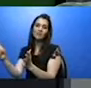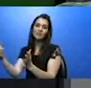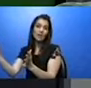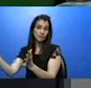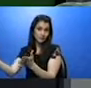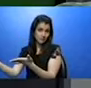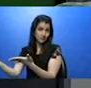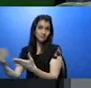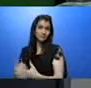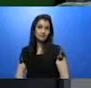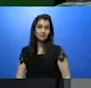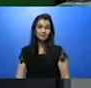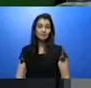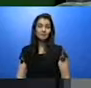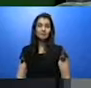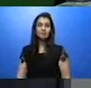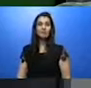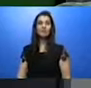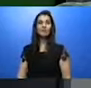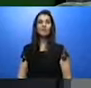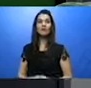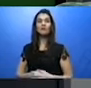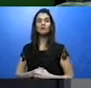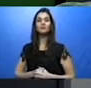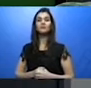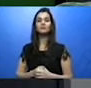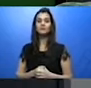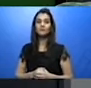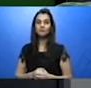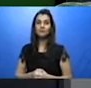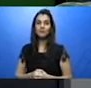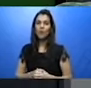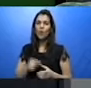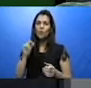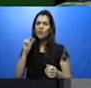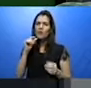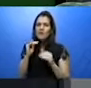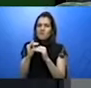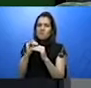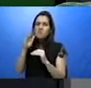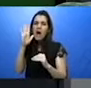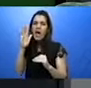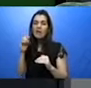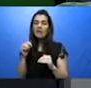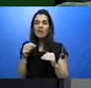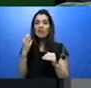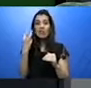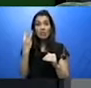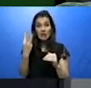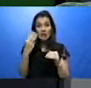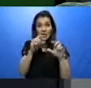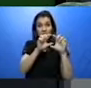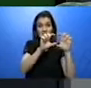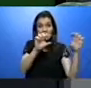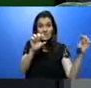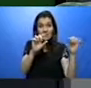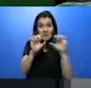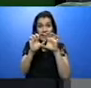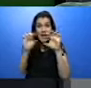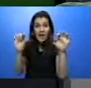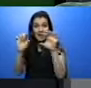termos uma noção, né, do que seja 1 metro, um pouquinho mais do que 3 réguas enfileiradas, tá?